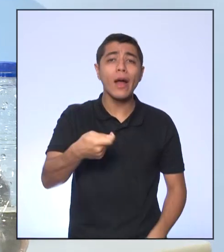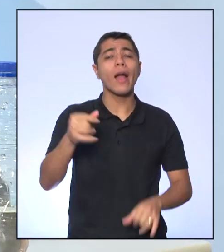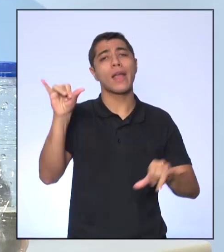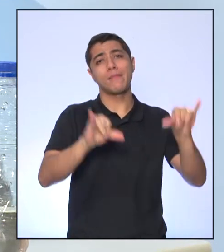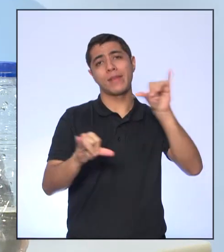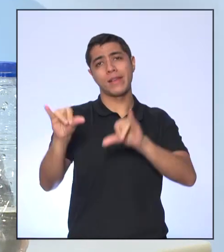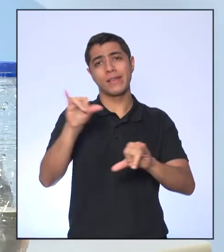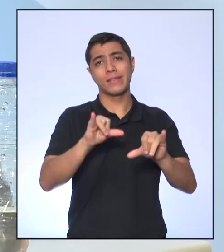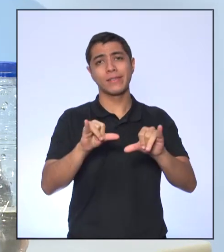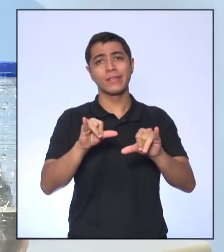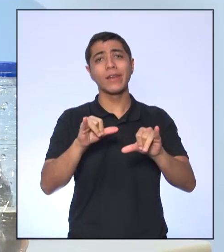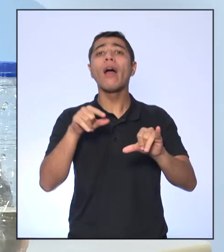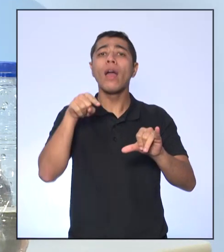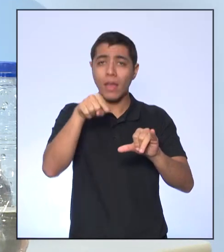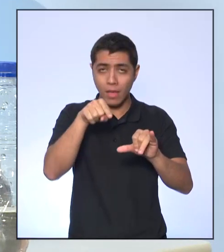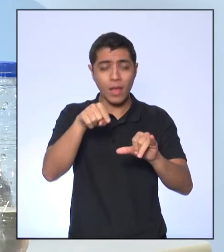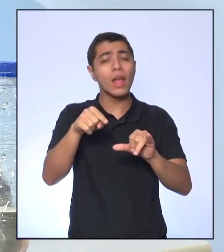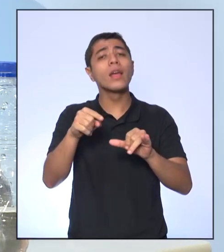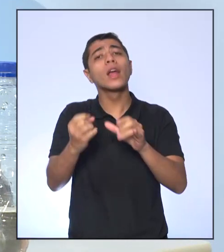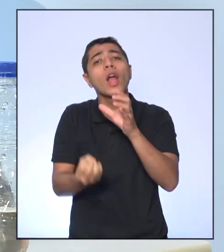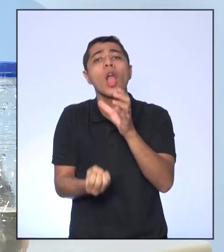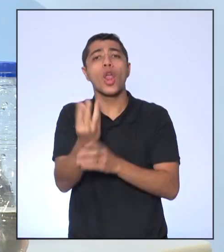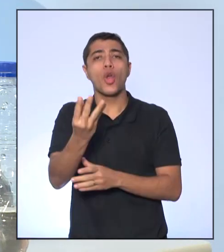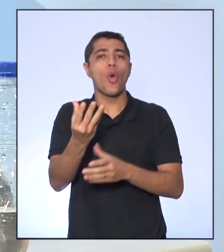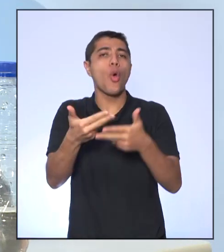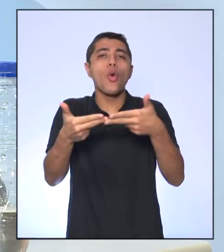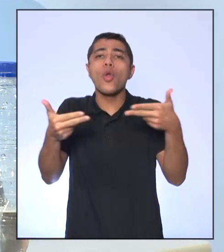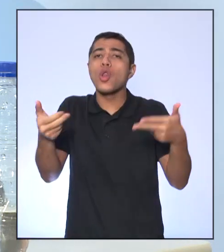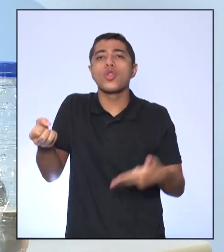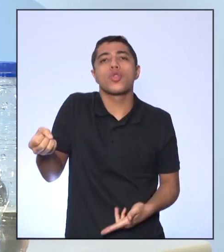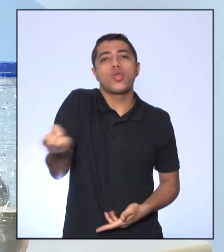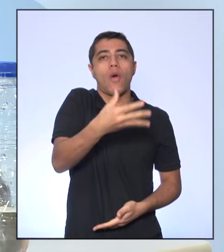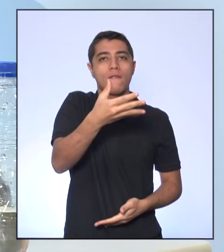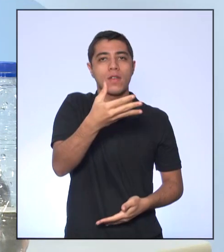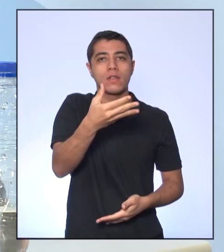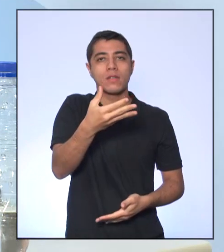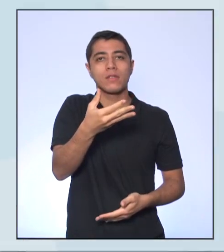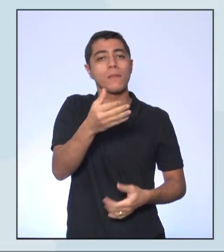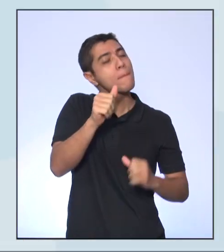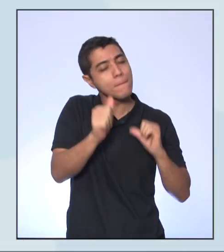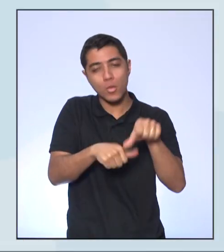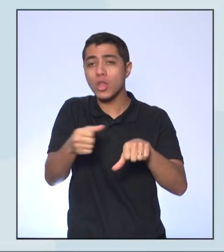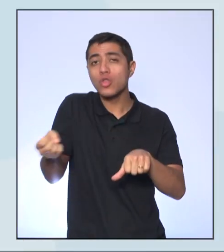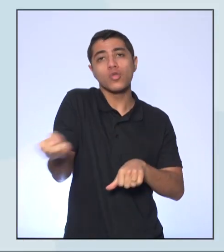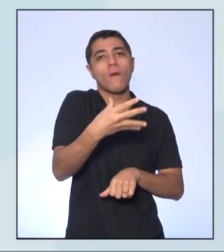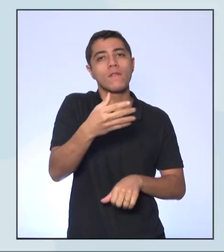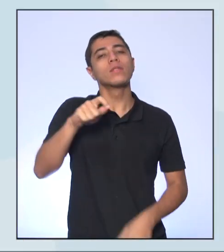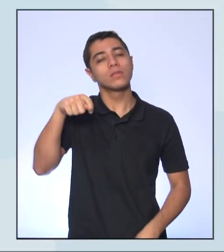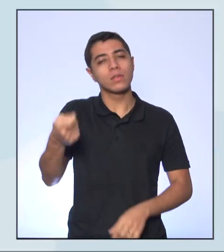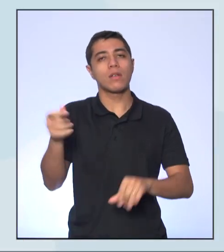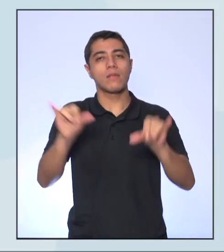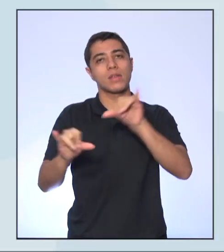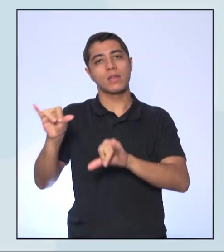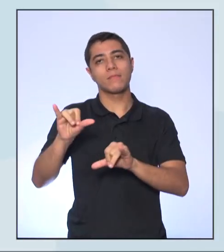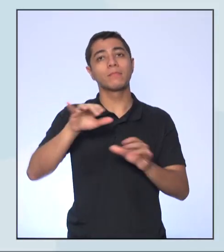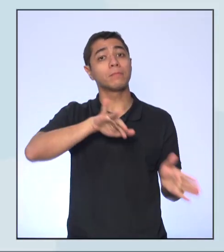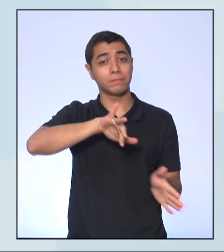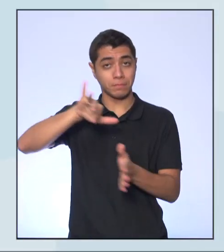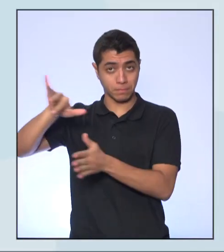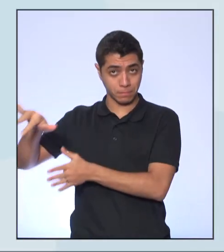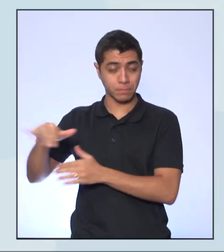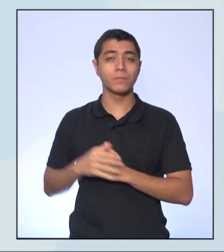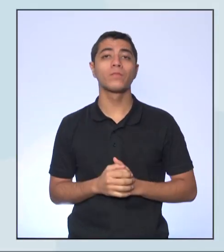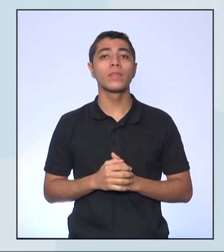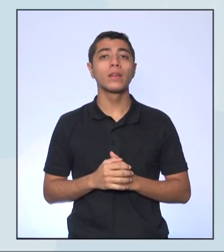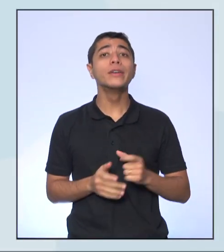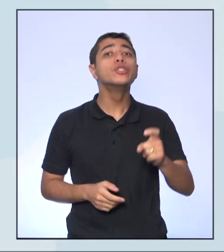tá? A segunda atividade ali, que era o gelo se transformando em água. Então, o gelo sofre a ação do calor e